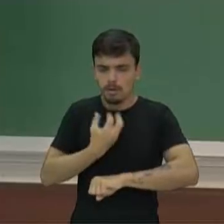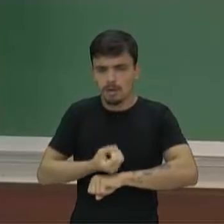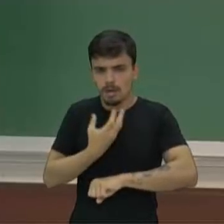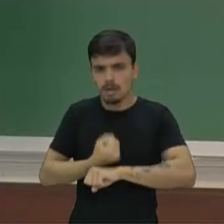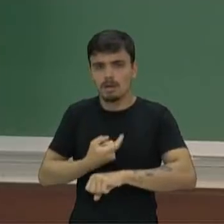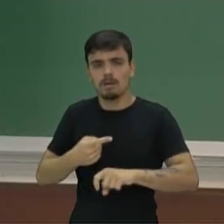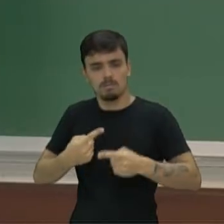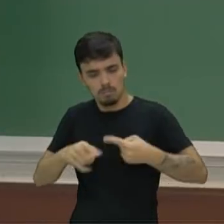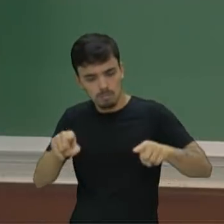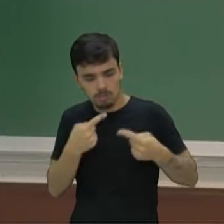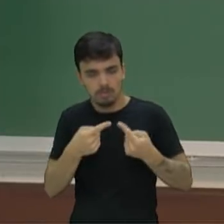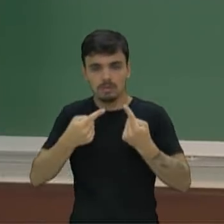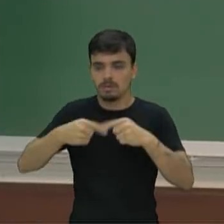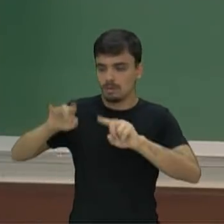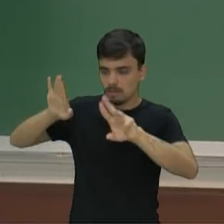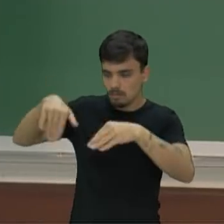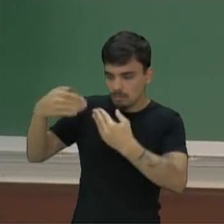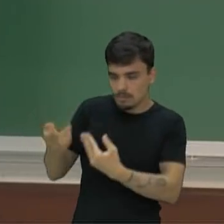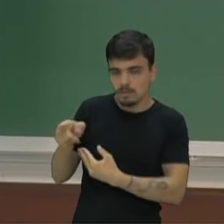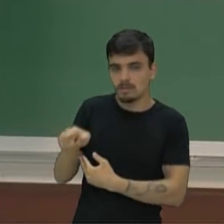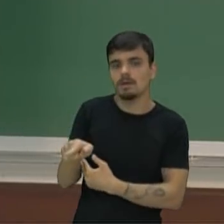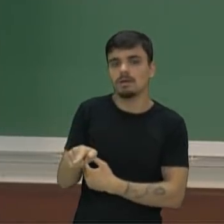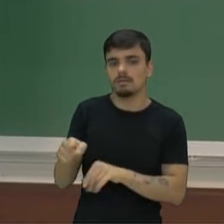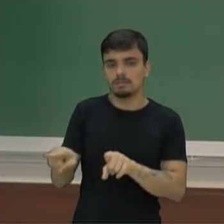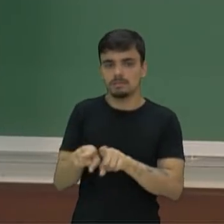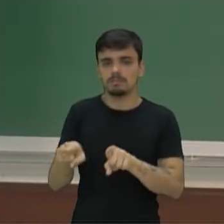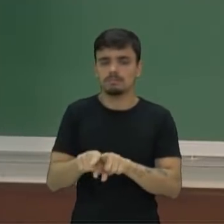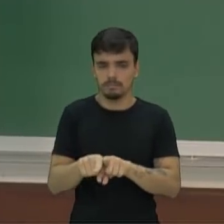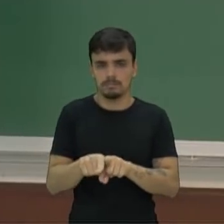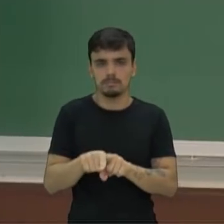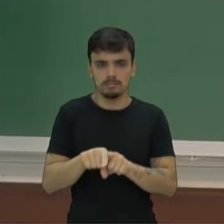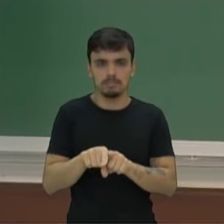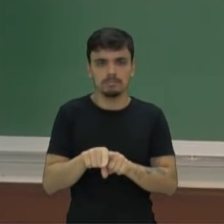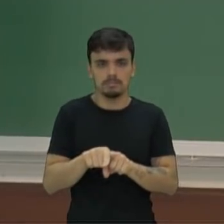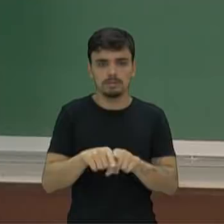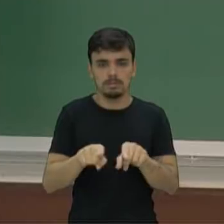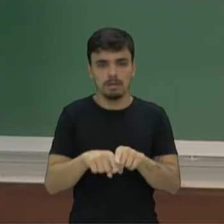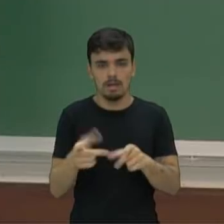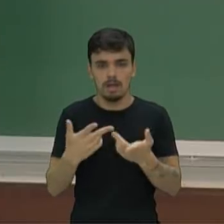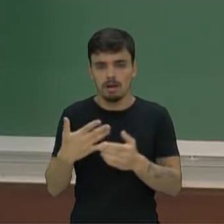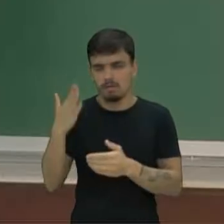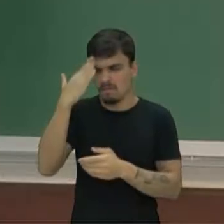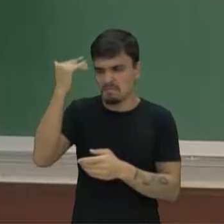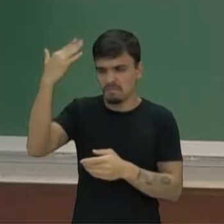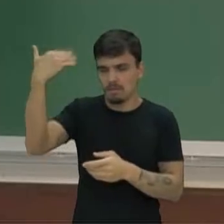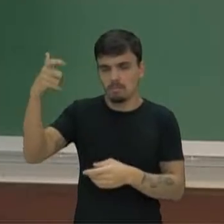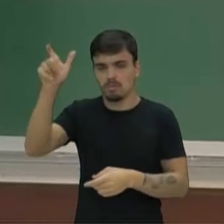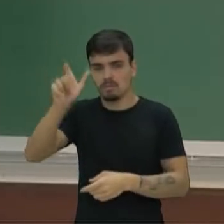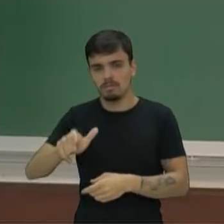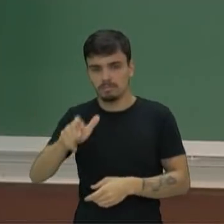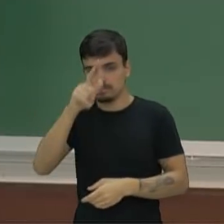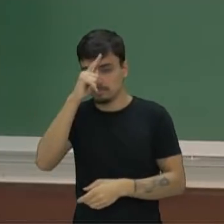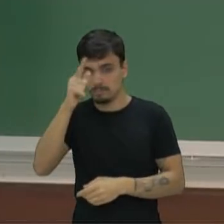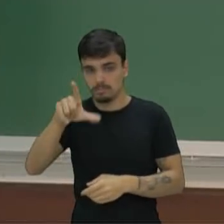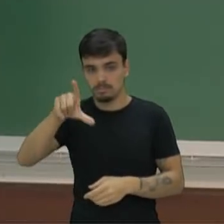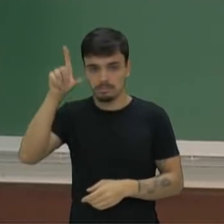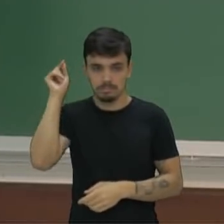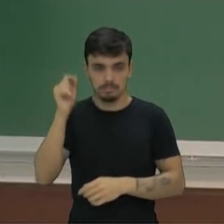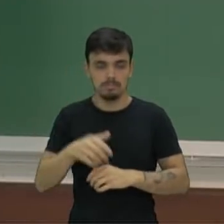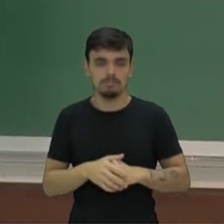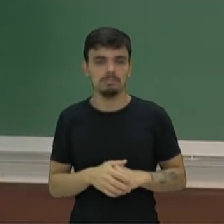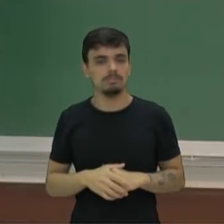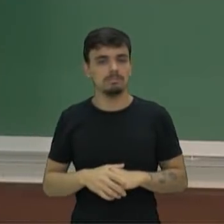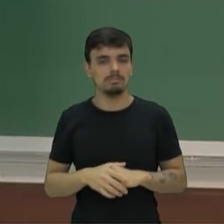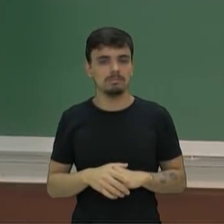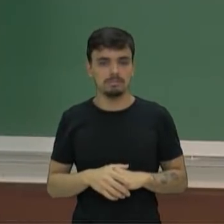músicas em homenagem a eles, e eram assim, agraciados como verdadeiros popstars assim na antiguidade. Era um momento pop deles